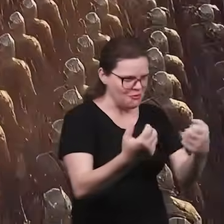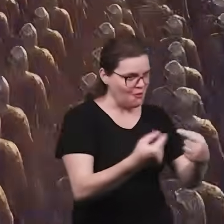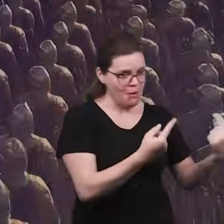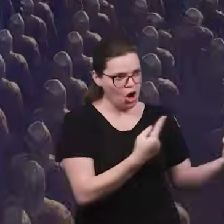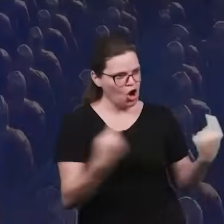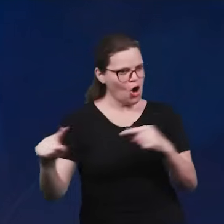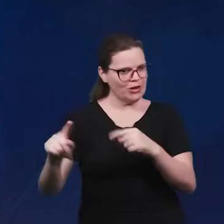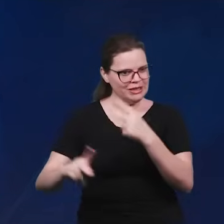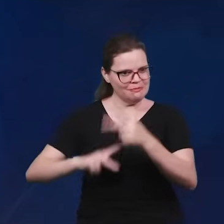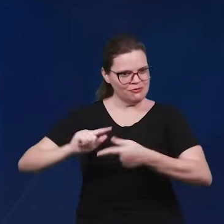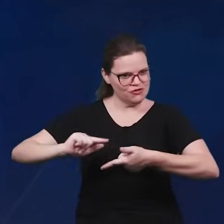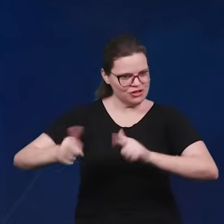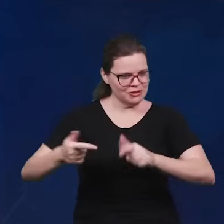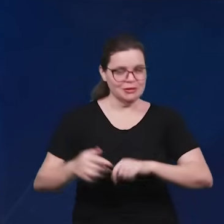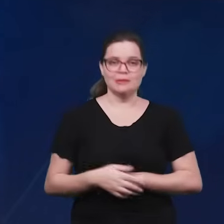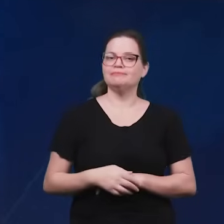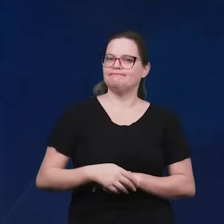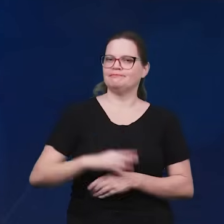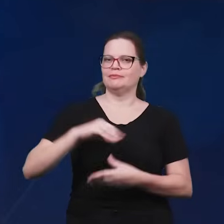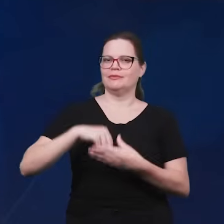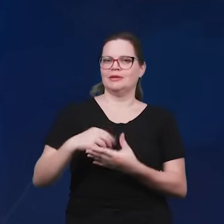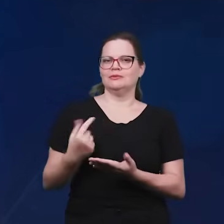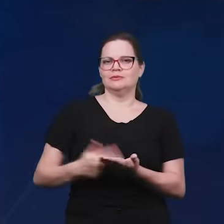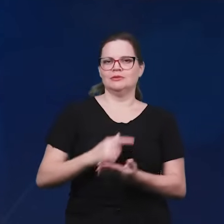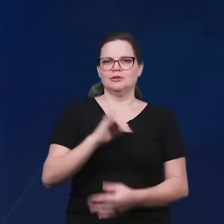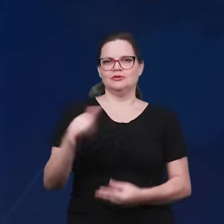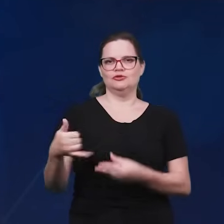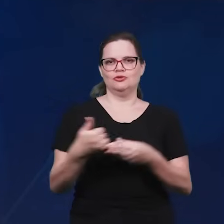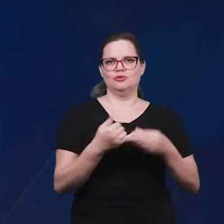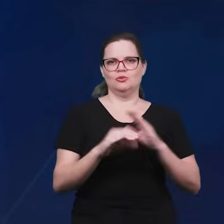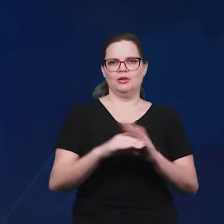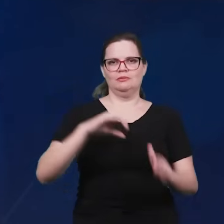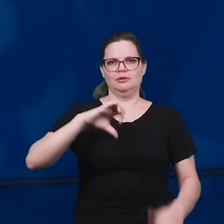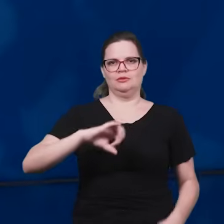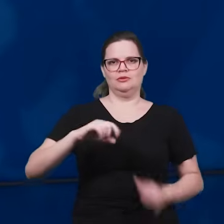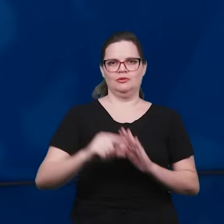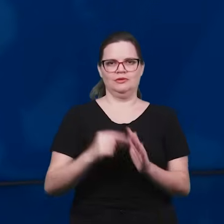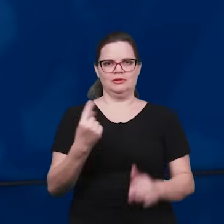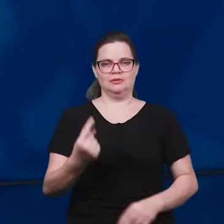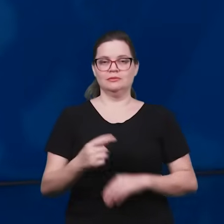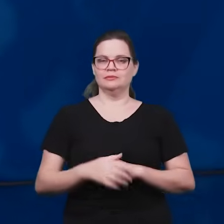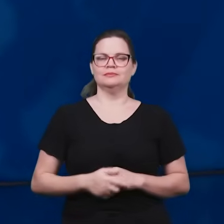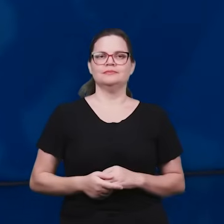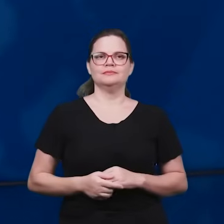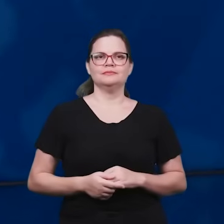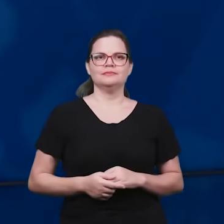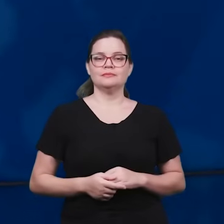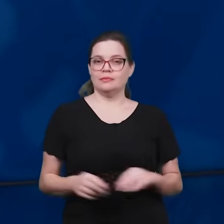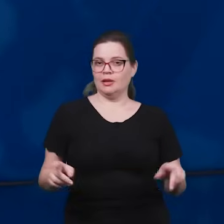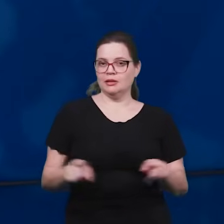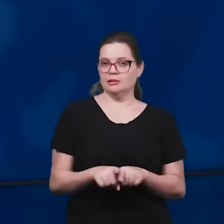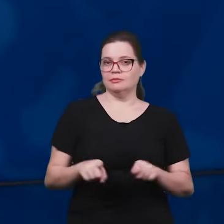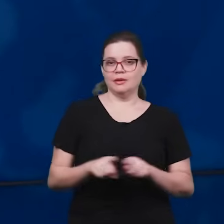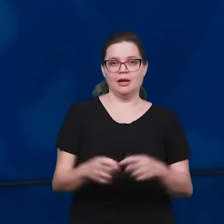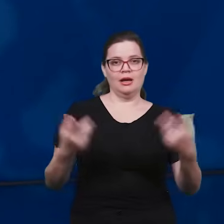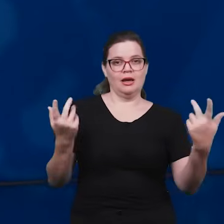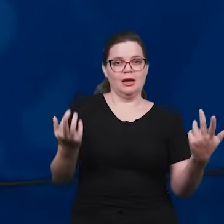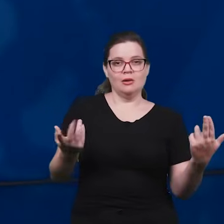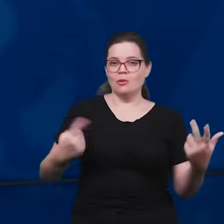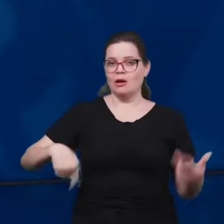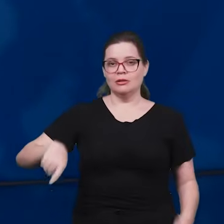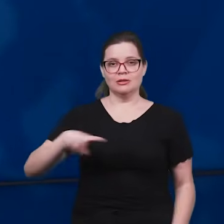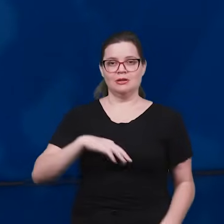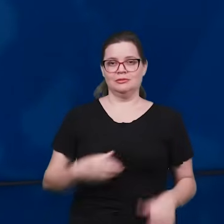Esse registro está no livro de Josué, no capítulo 9, versículo 1. Olha, não é diferente a situação daquele que teme